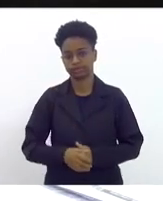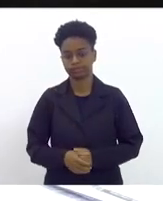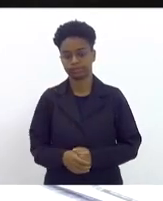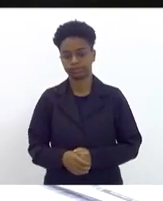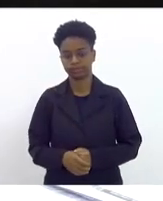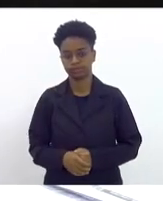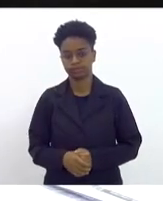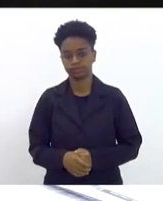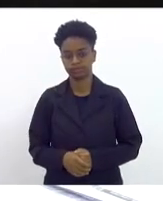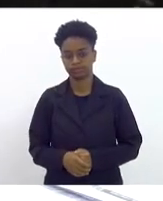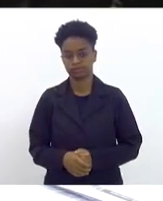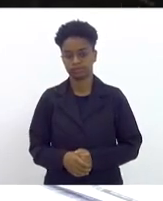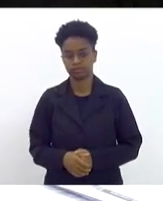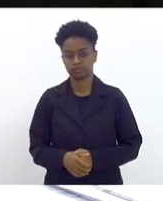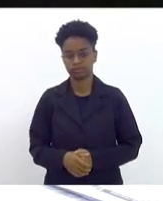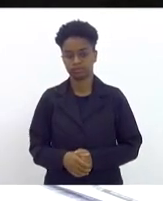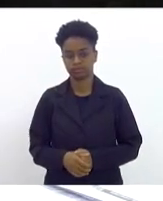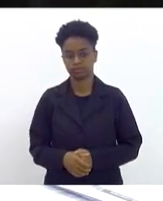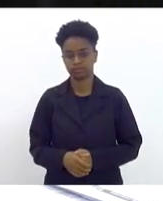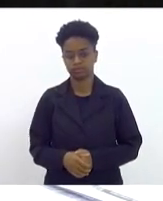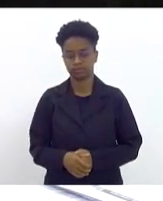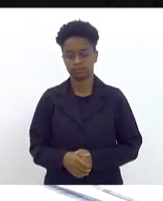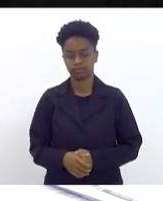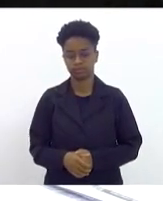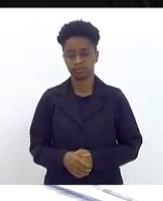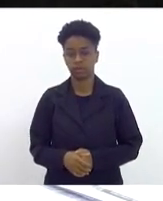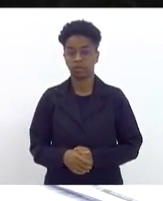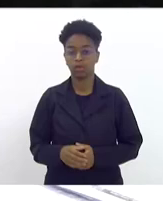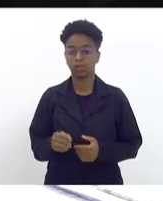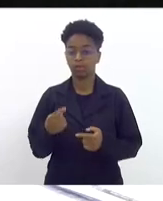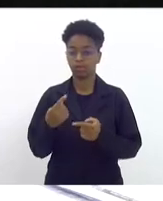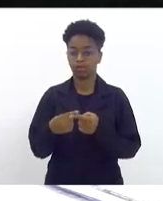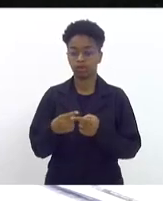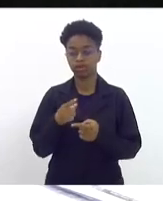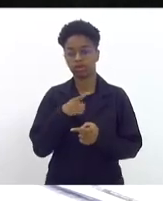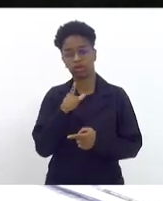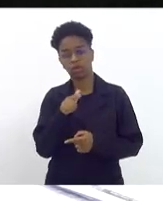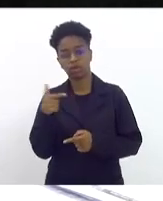vai vamos chegar naquela outras